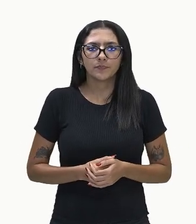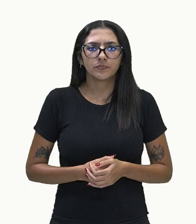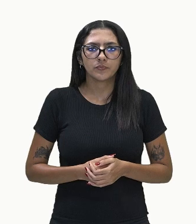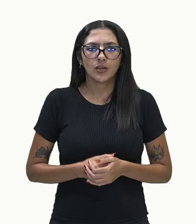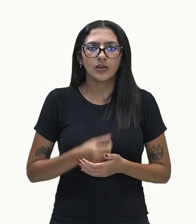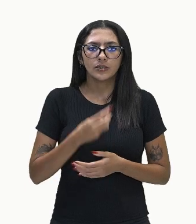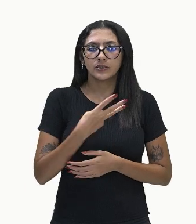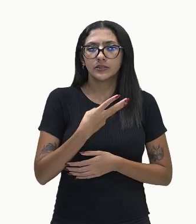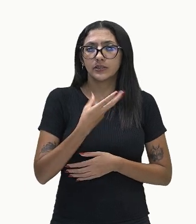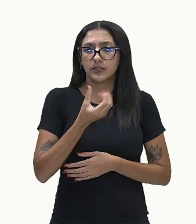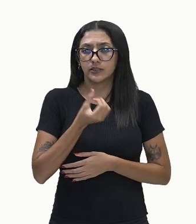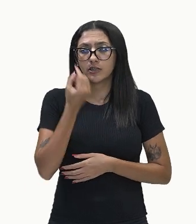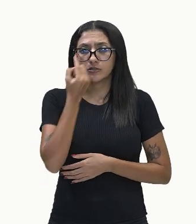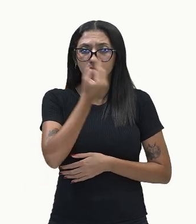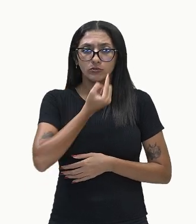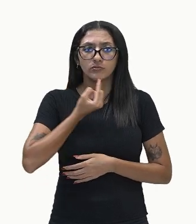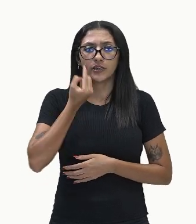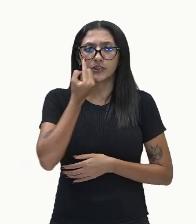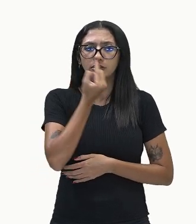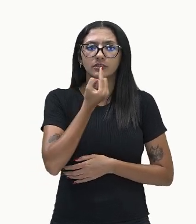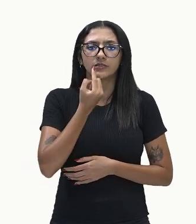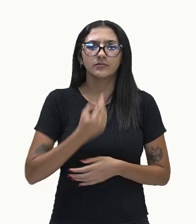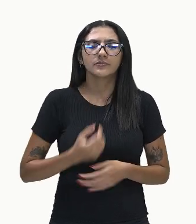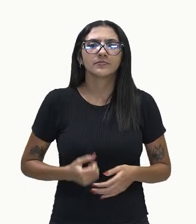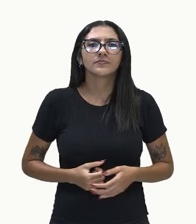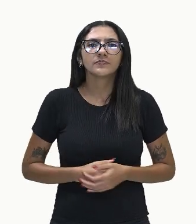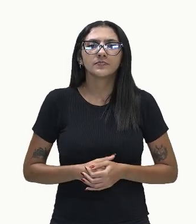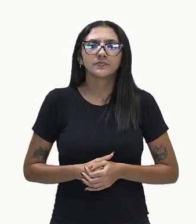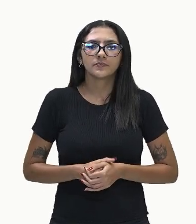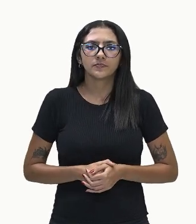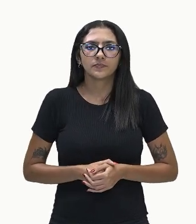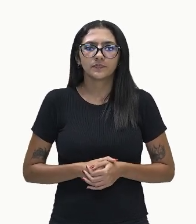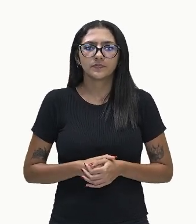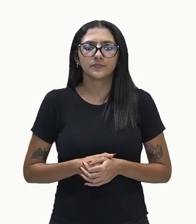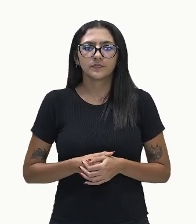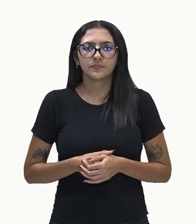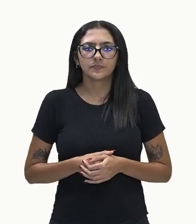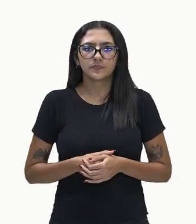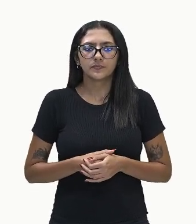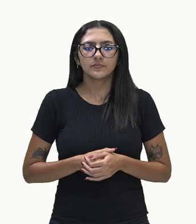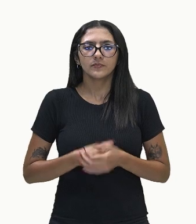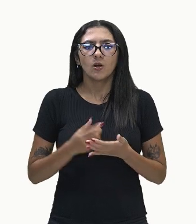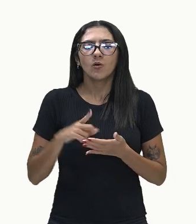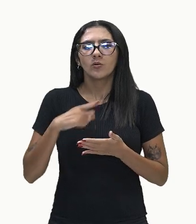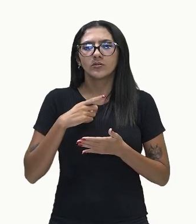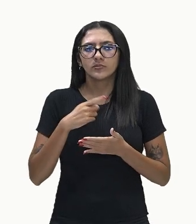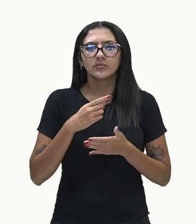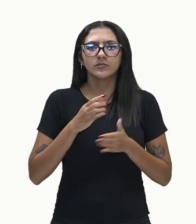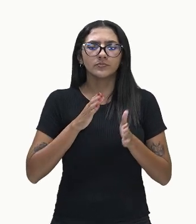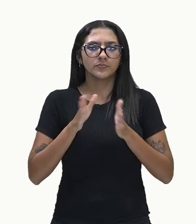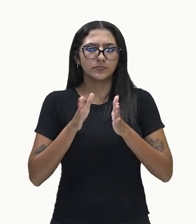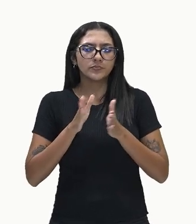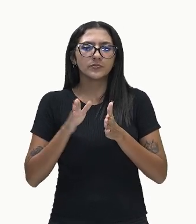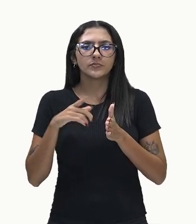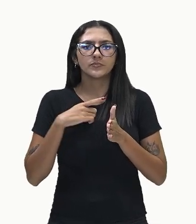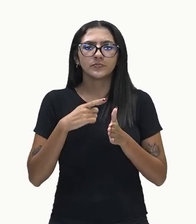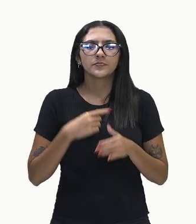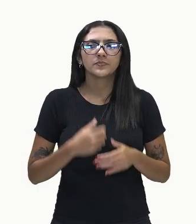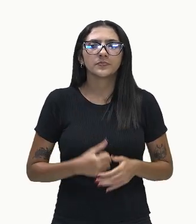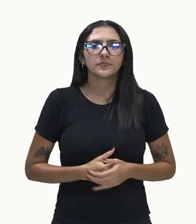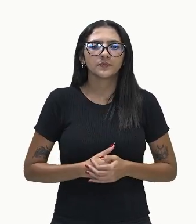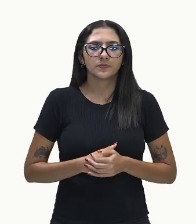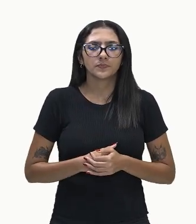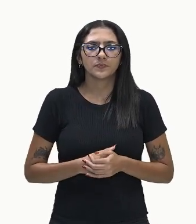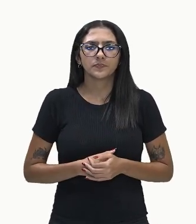36 horas. Então, durante esse período que ele é liberado, vamos apagar aqui,